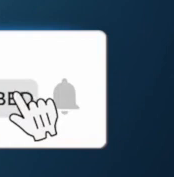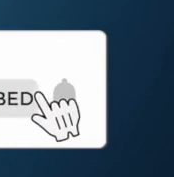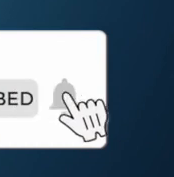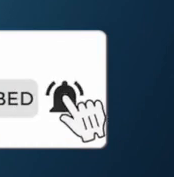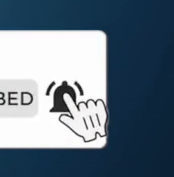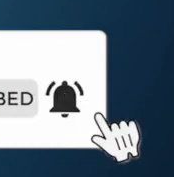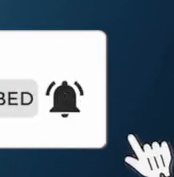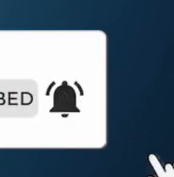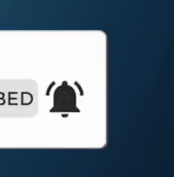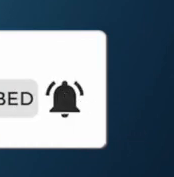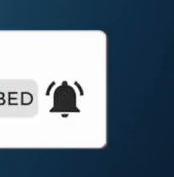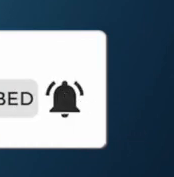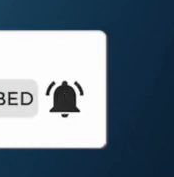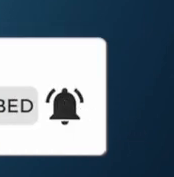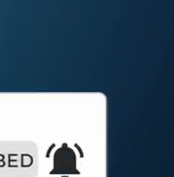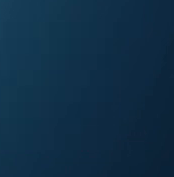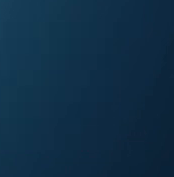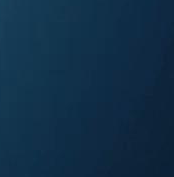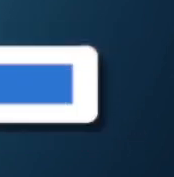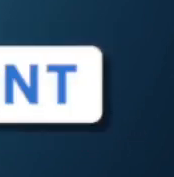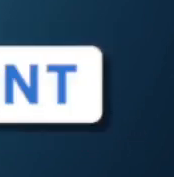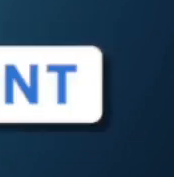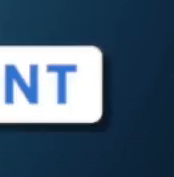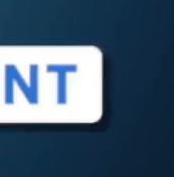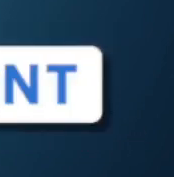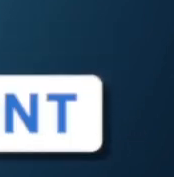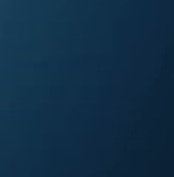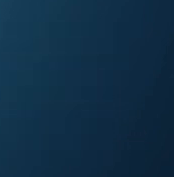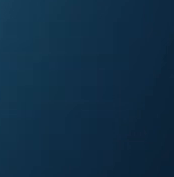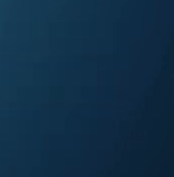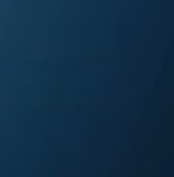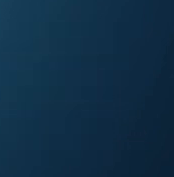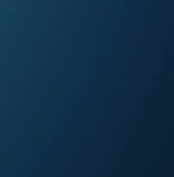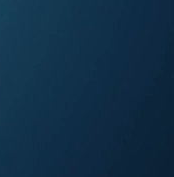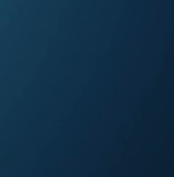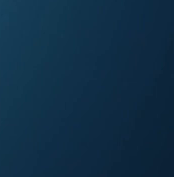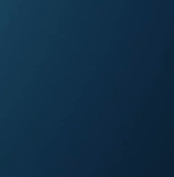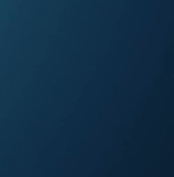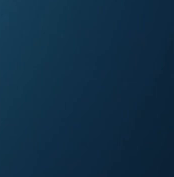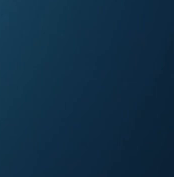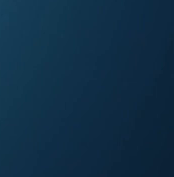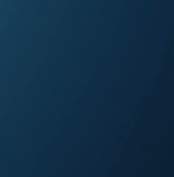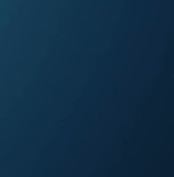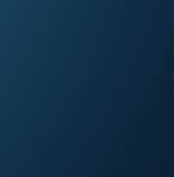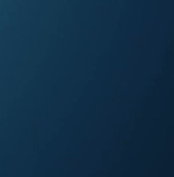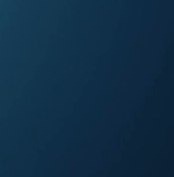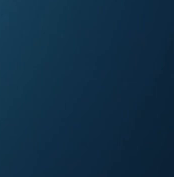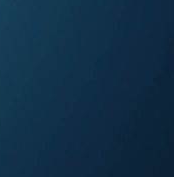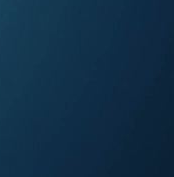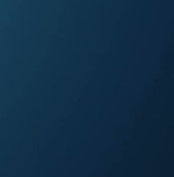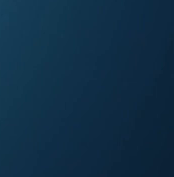RTTLI, hanehan botão notificação. Fo comentário no fahetutan ba media social siraceluk.